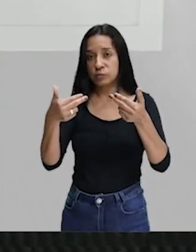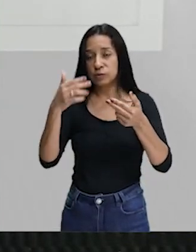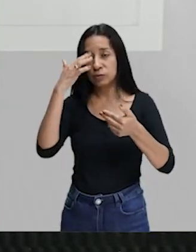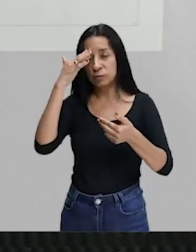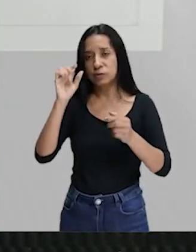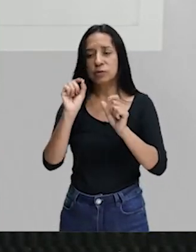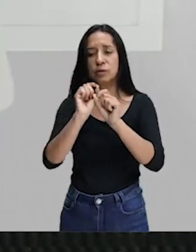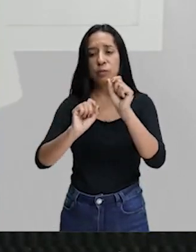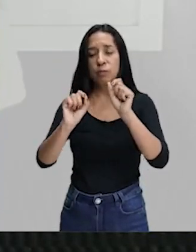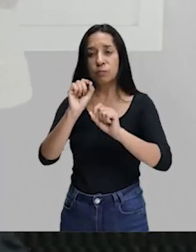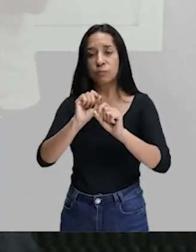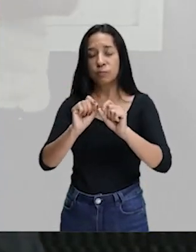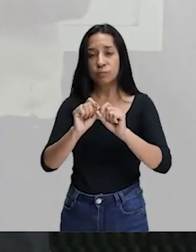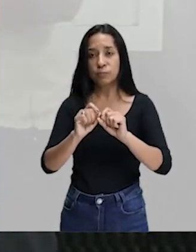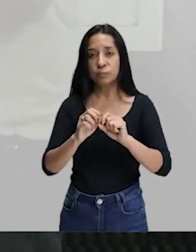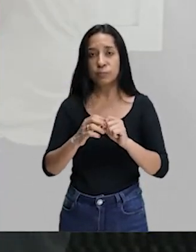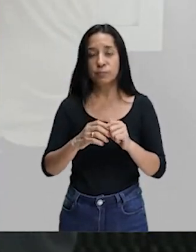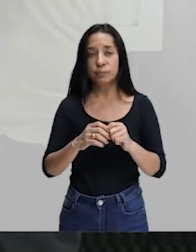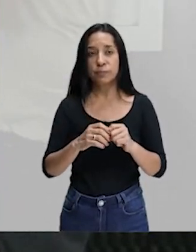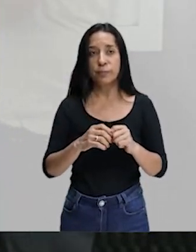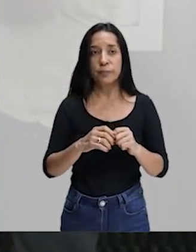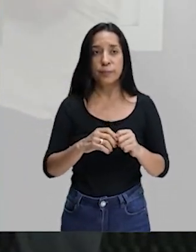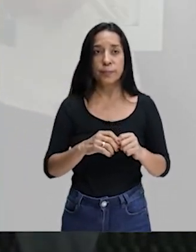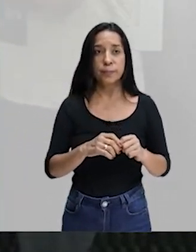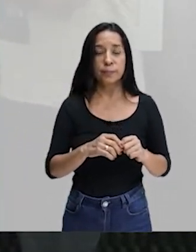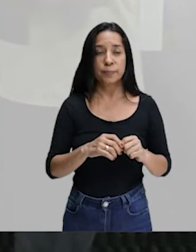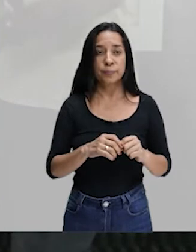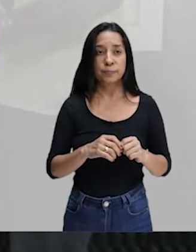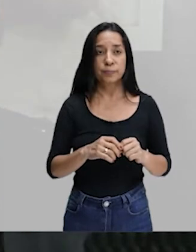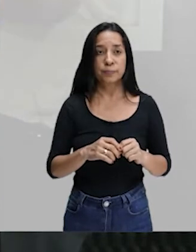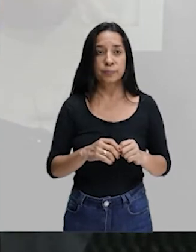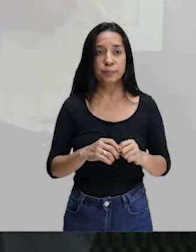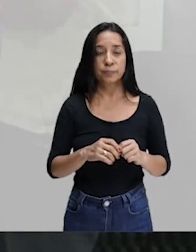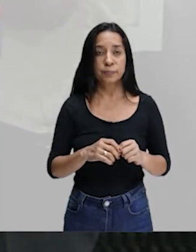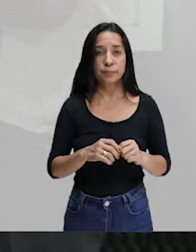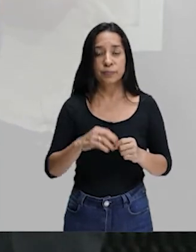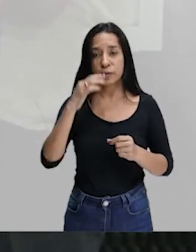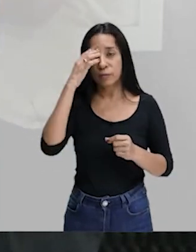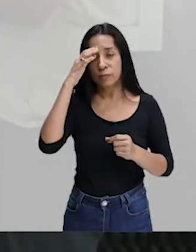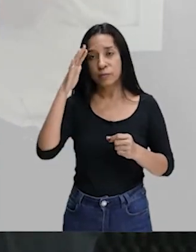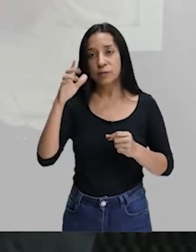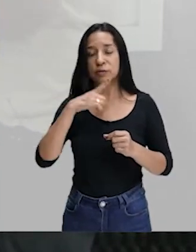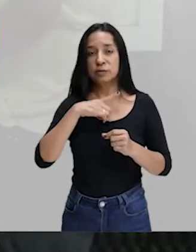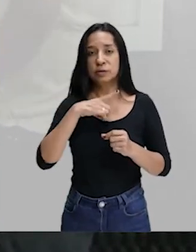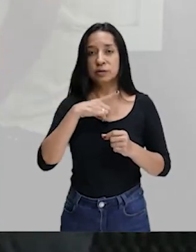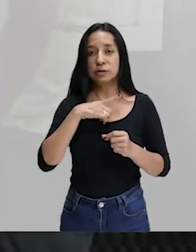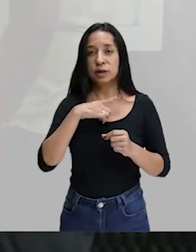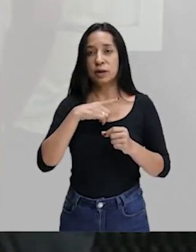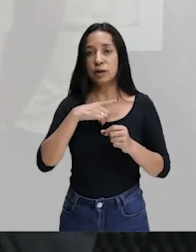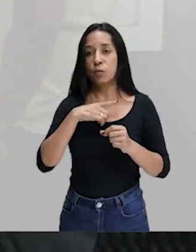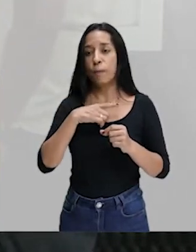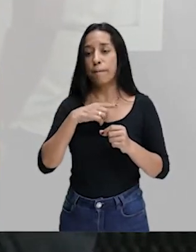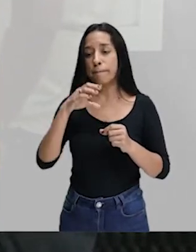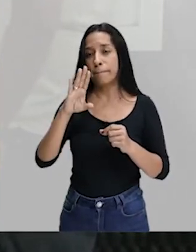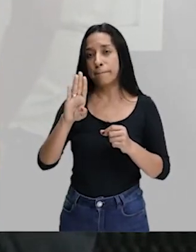aqui o seguinte, certo? Então, vamos imaginar que a gente tem aqui um bloco.